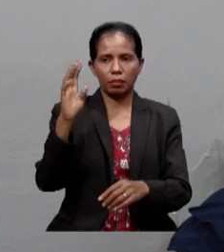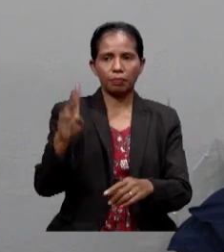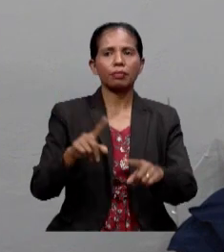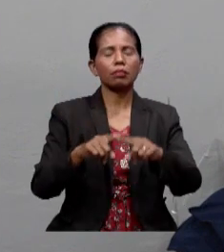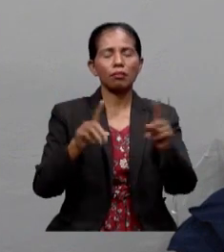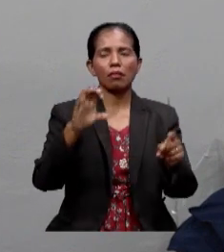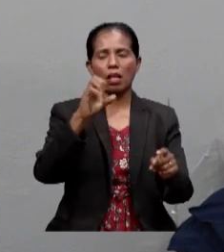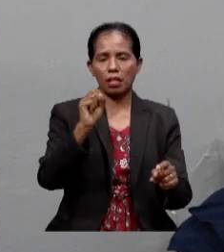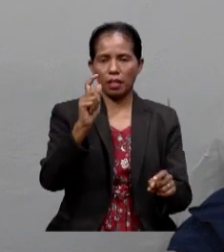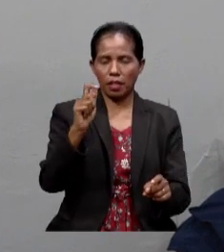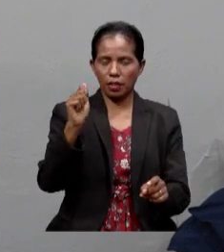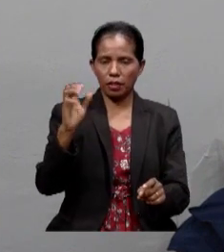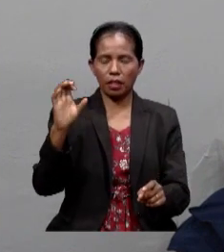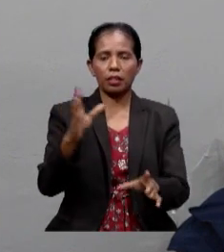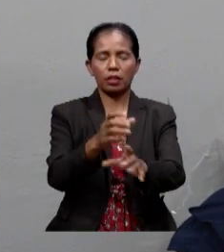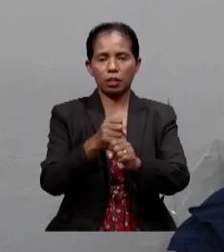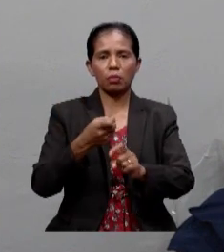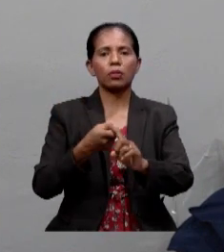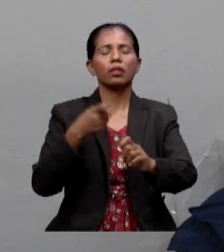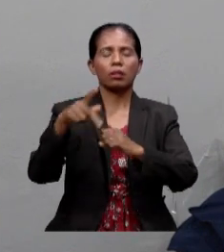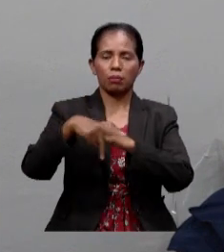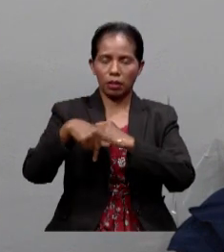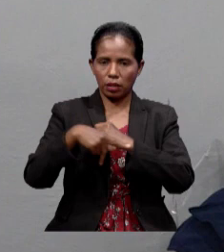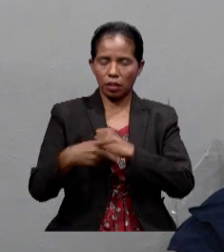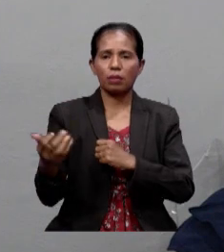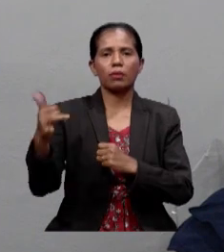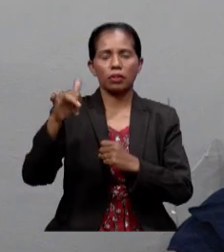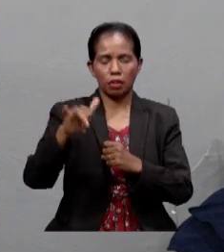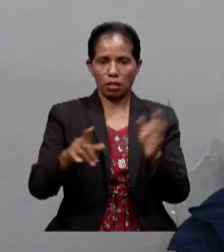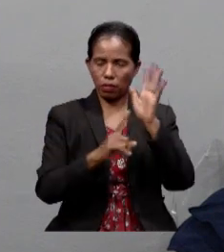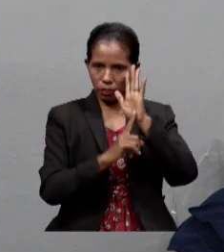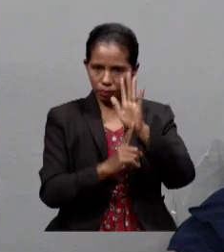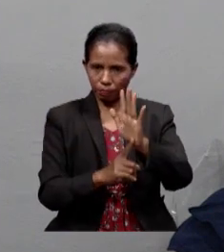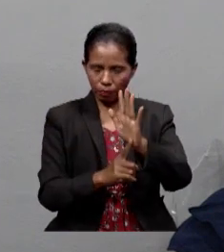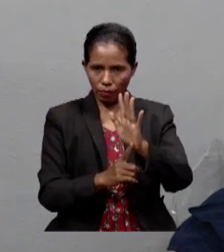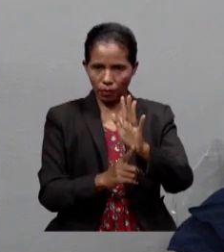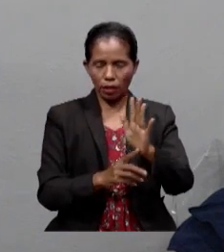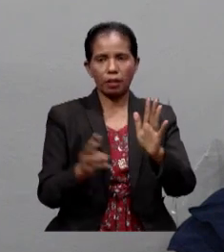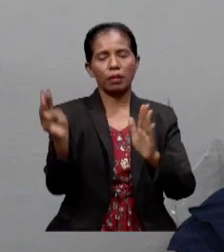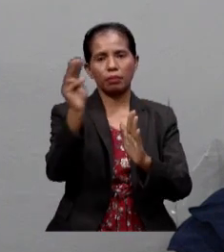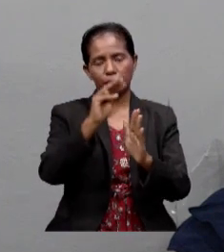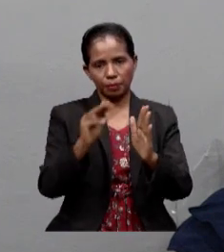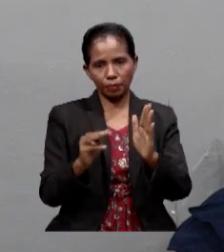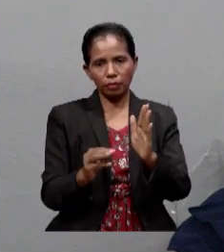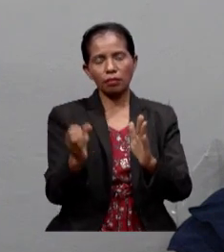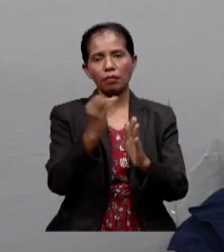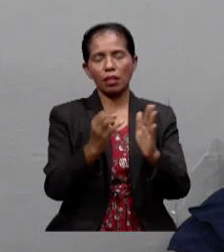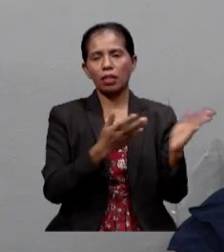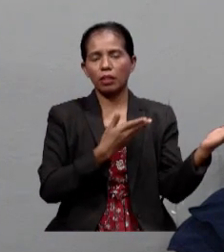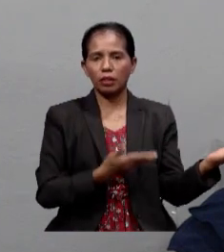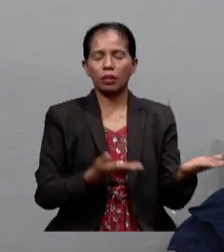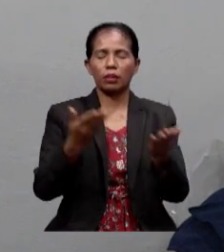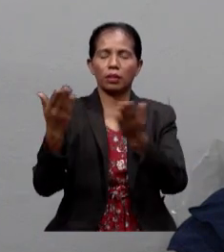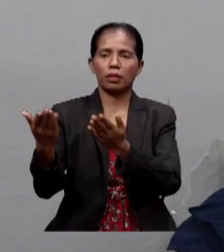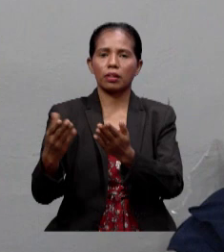está em Simuret, sendo uma coisa do partido Sira. A tomai, a me ajusta vai a modelo e depois, maca, se o Ricas vai a